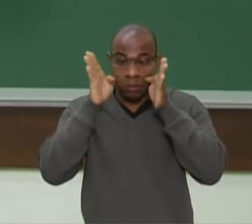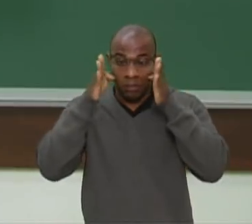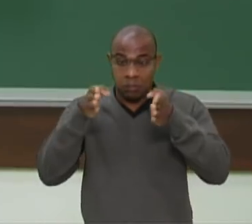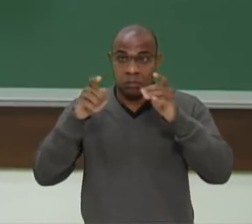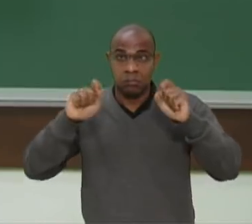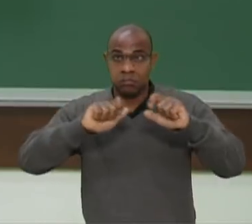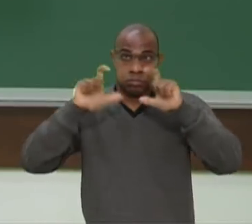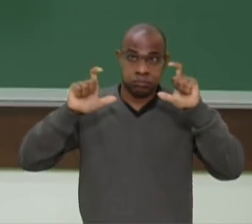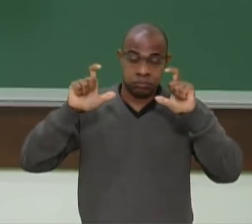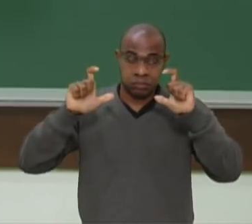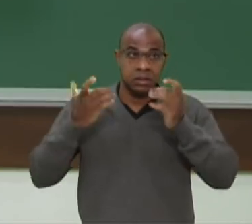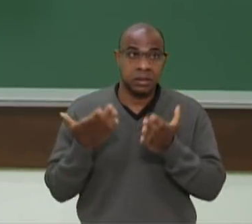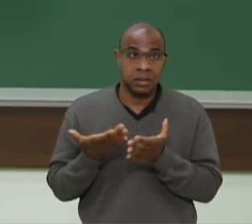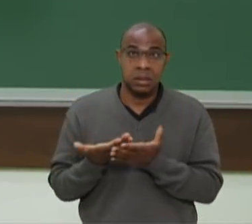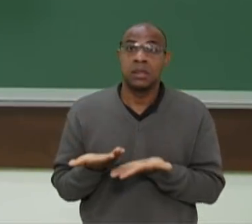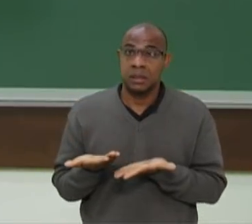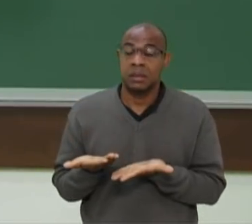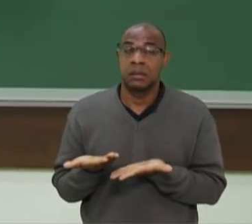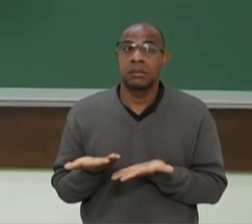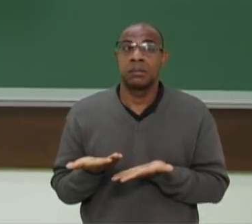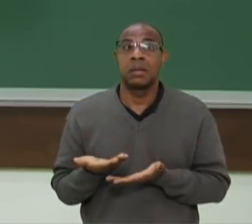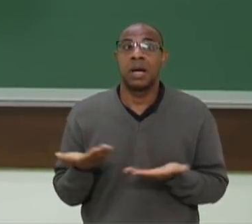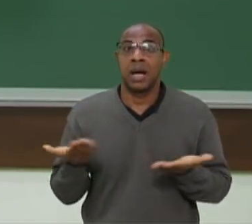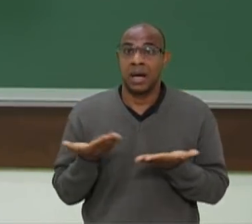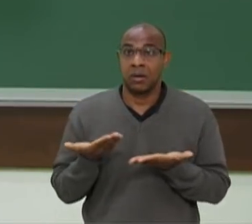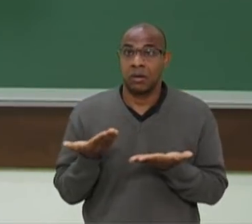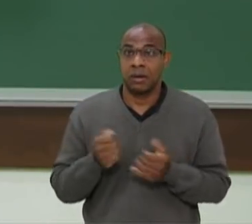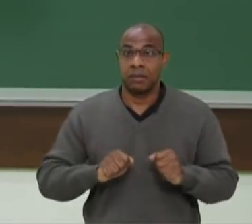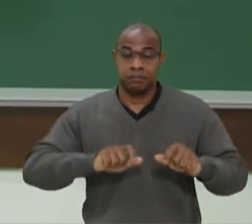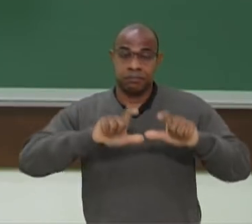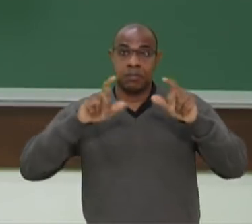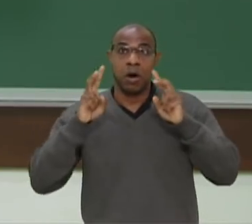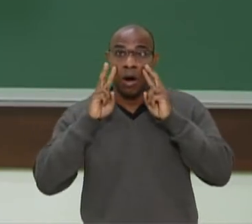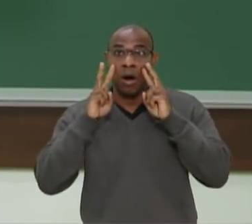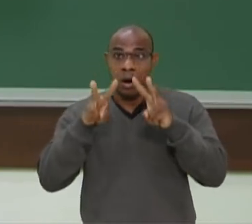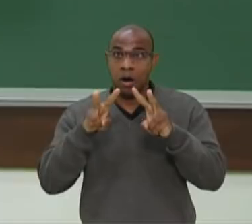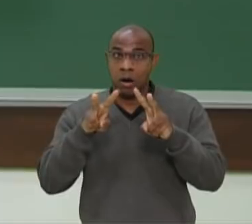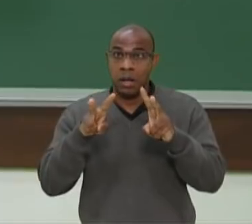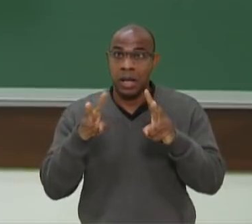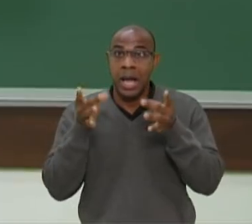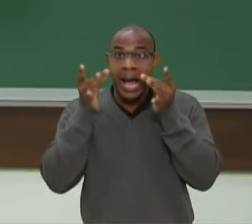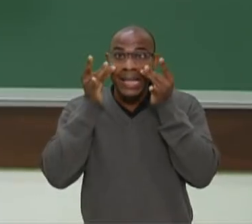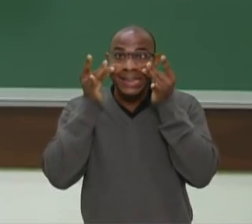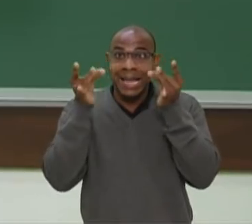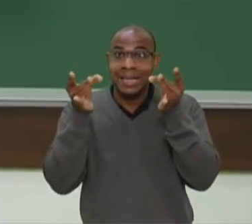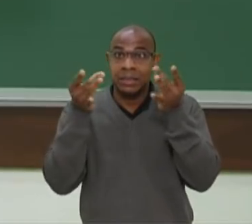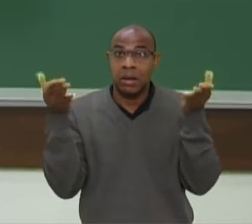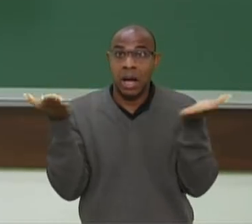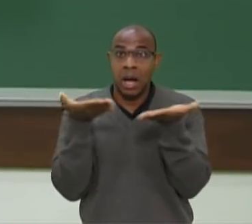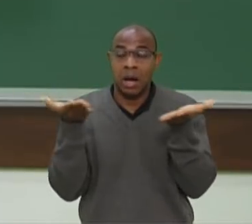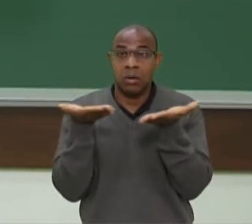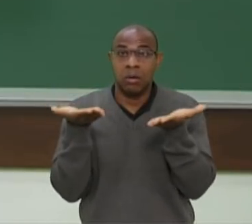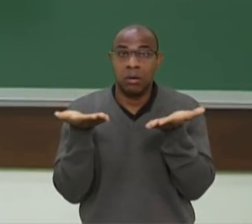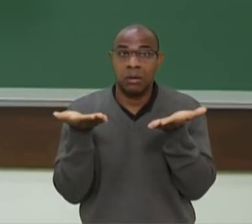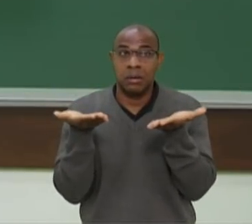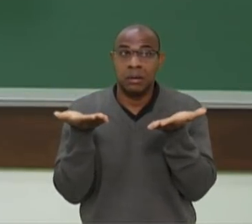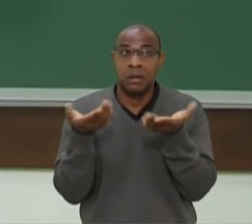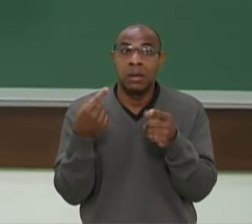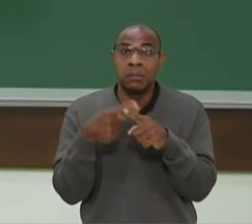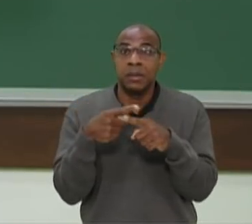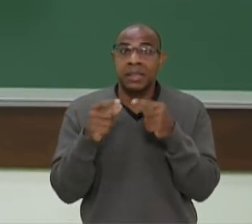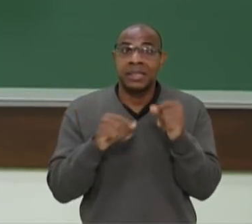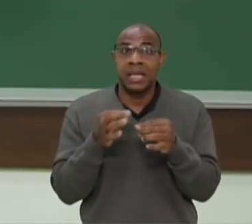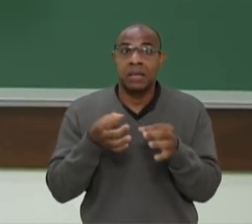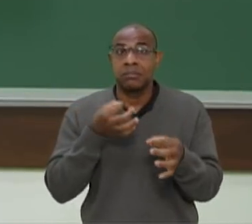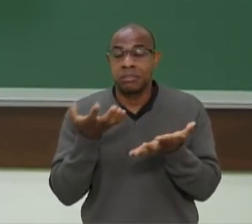concentrados. Então, eu chamo você agora para a minha telinha. Vamos prestar bastante atenção, que tem a dica